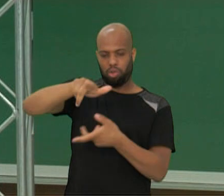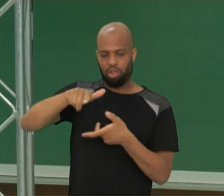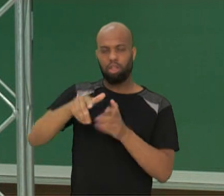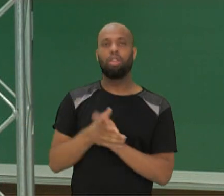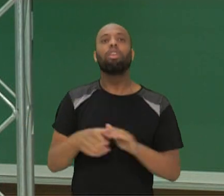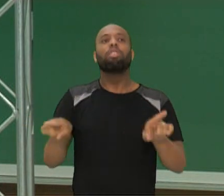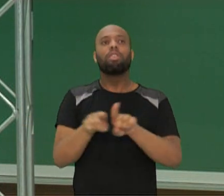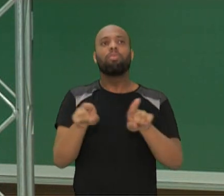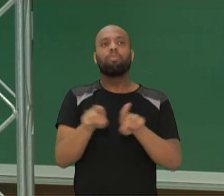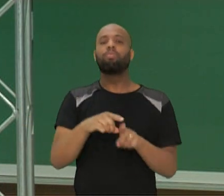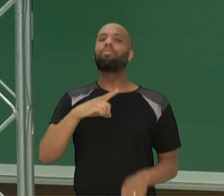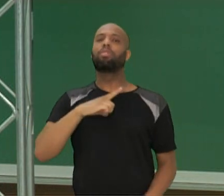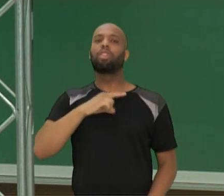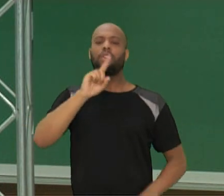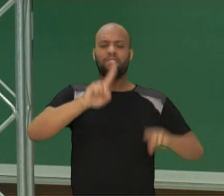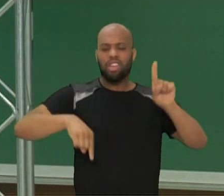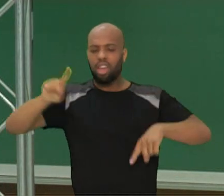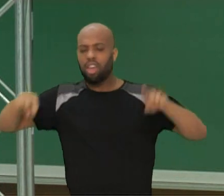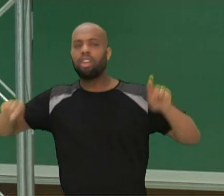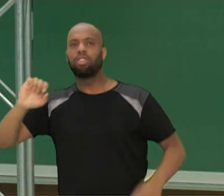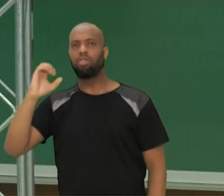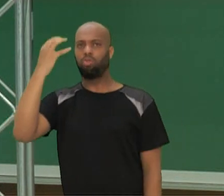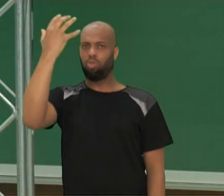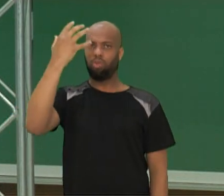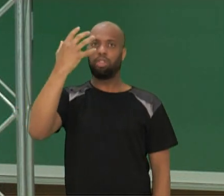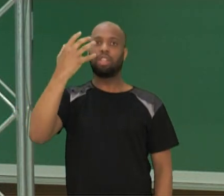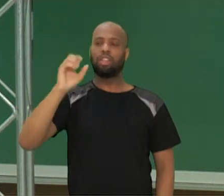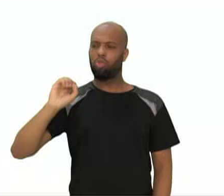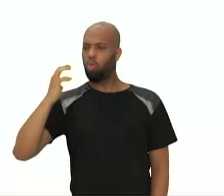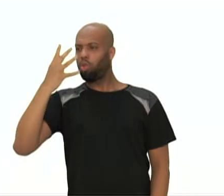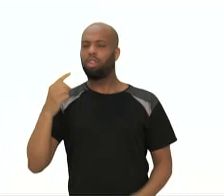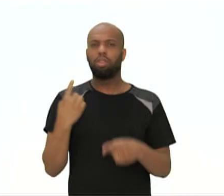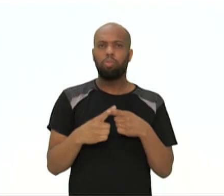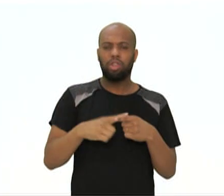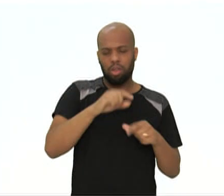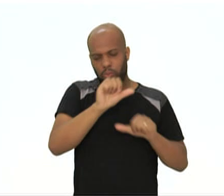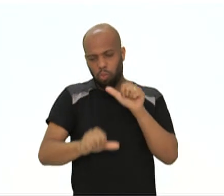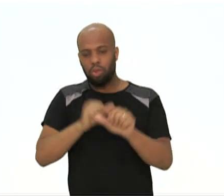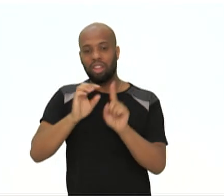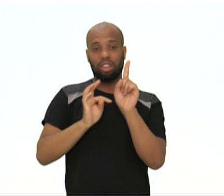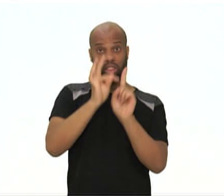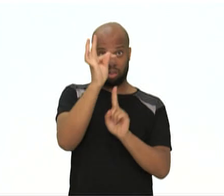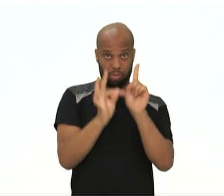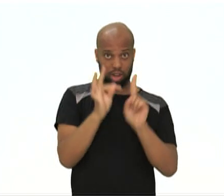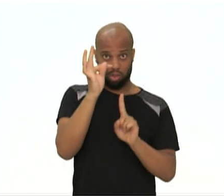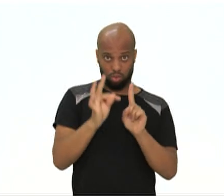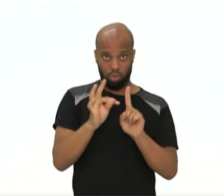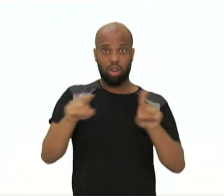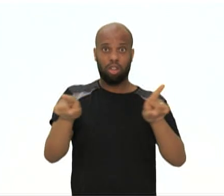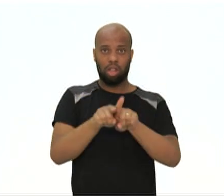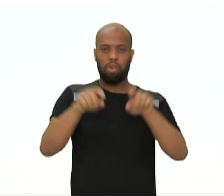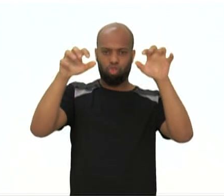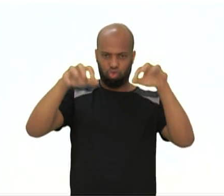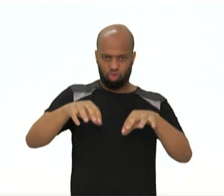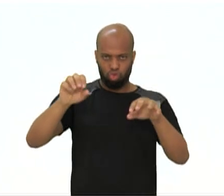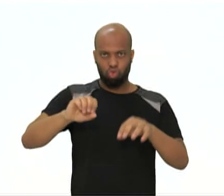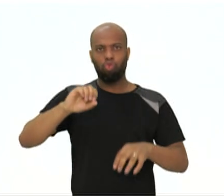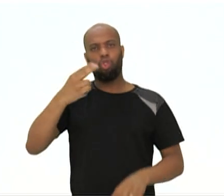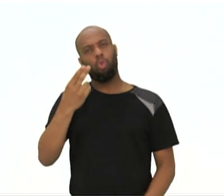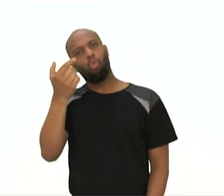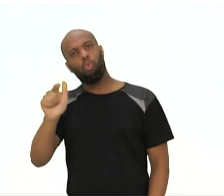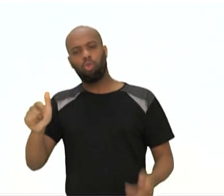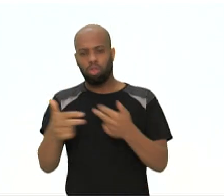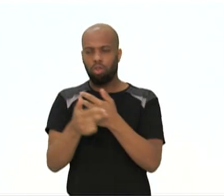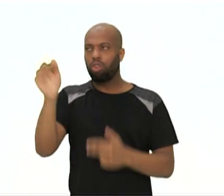aqui, continuando, estas variações dizem respeito a mudanças da temperatura, precipitação, nebulosidade e